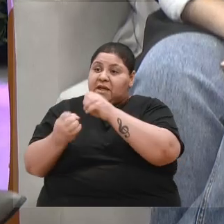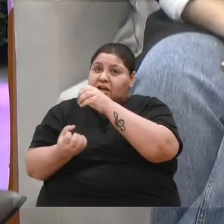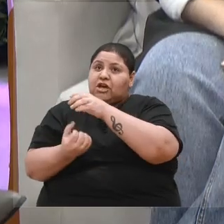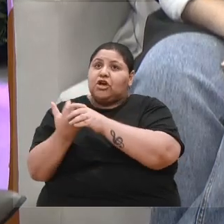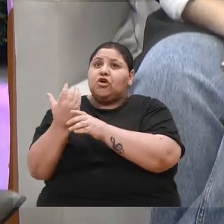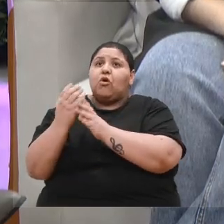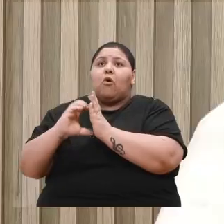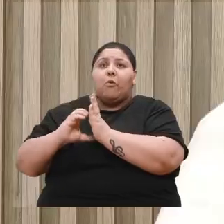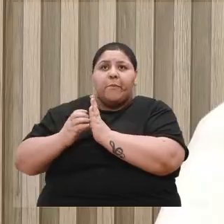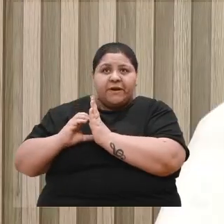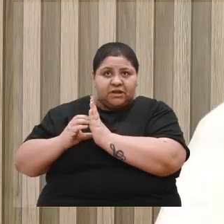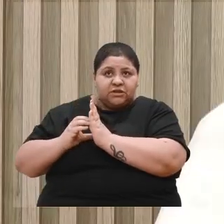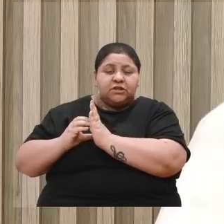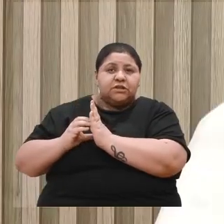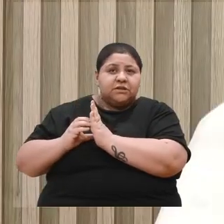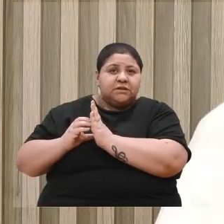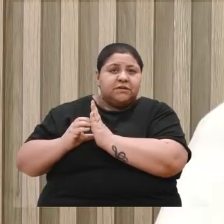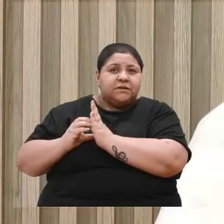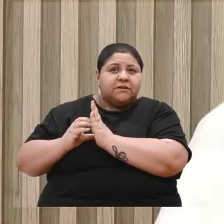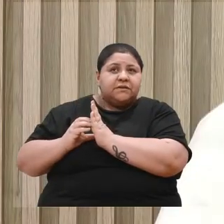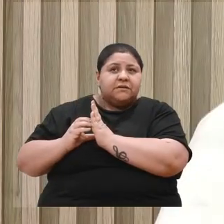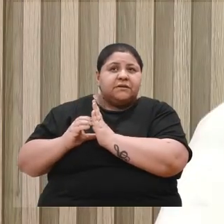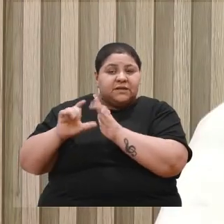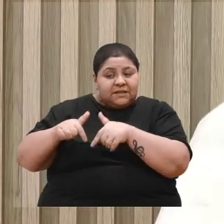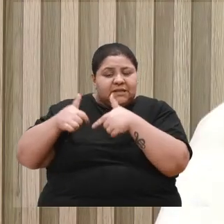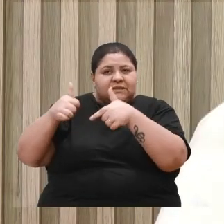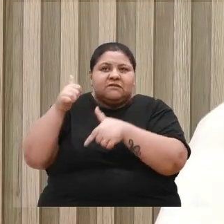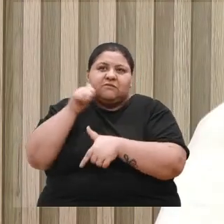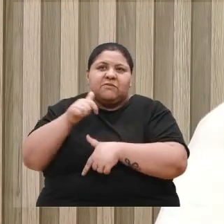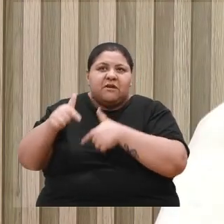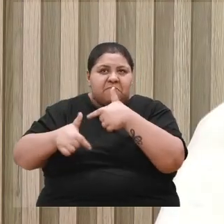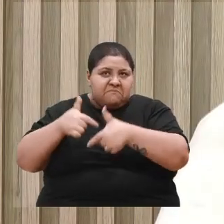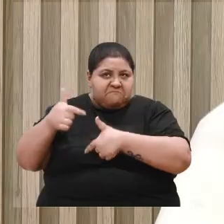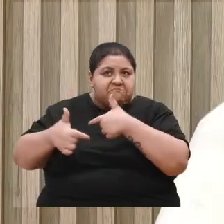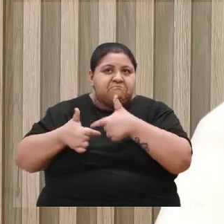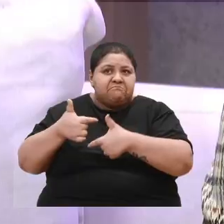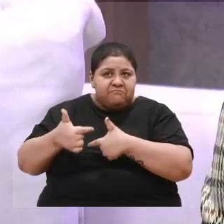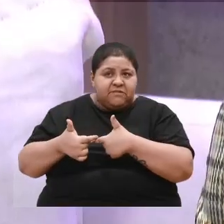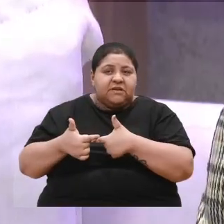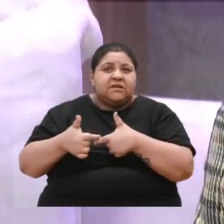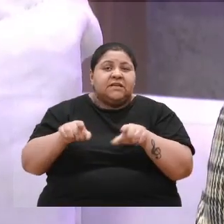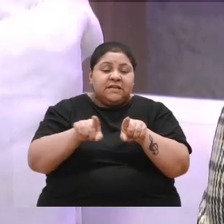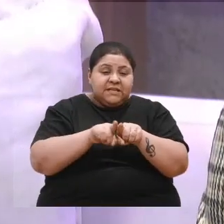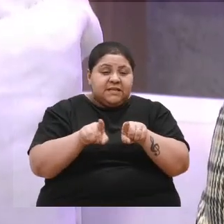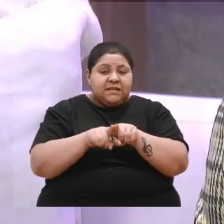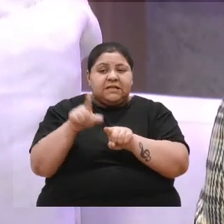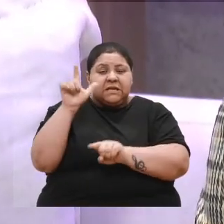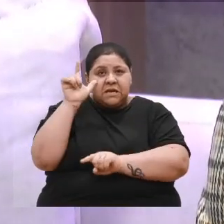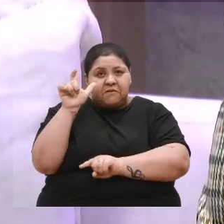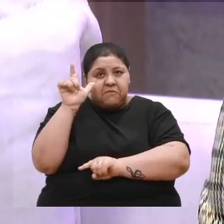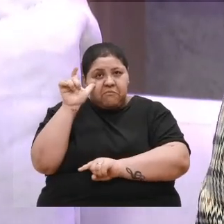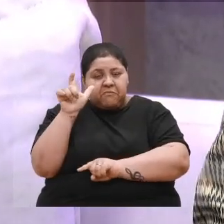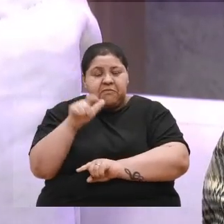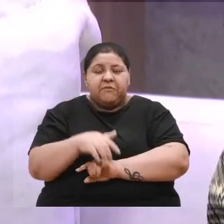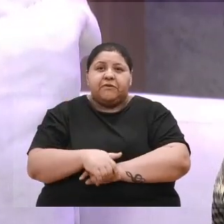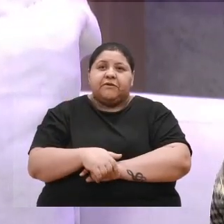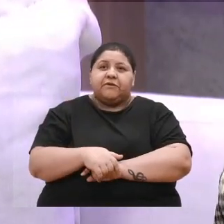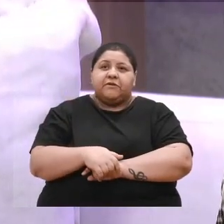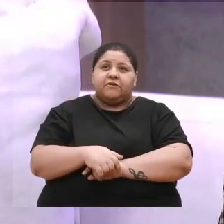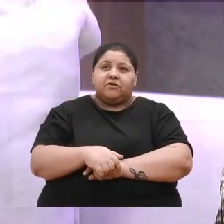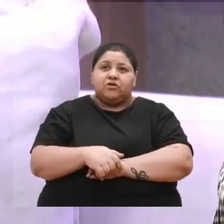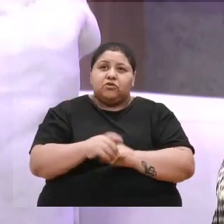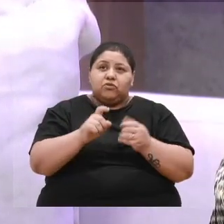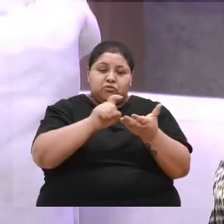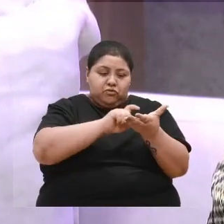Né? Também. Da ação da mulher do PDT e da ação da mulher trabalhista. E uma coisa interessante, né, que num